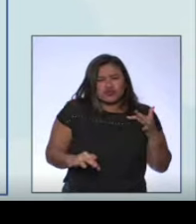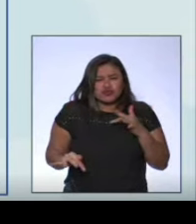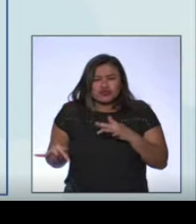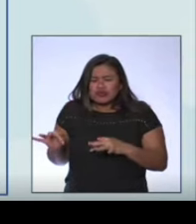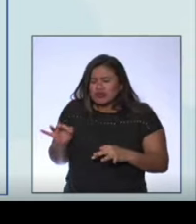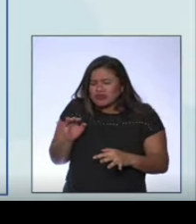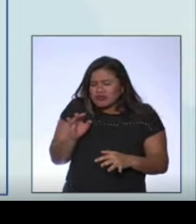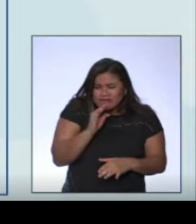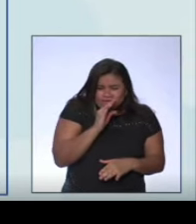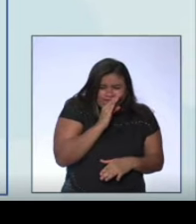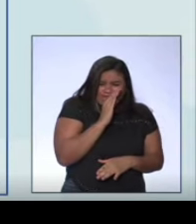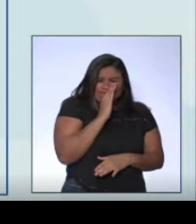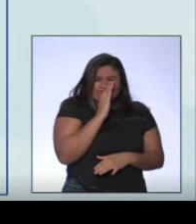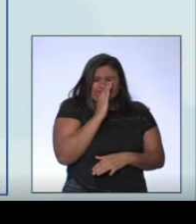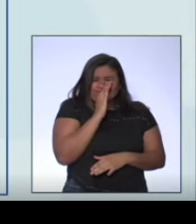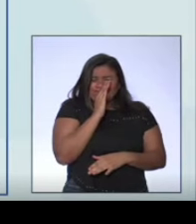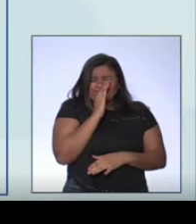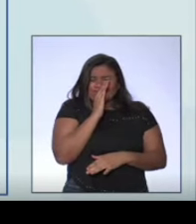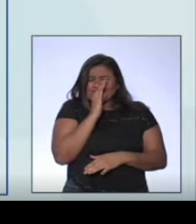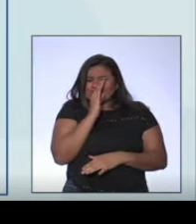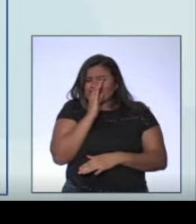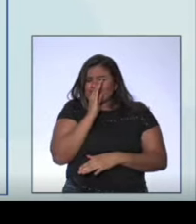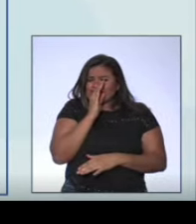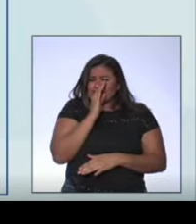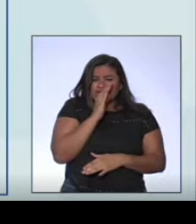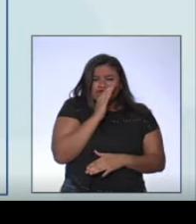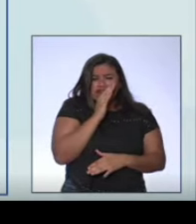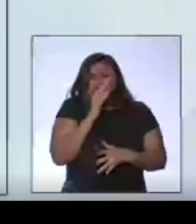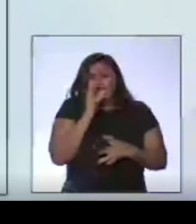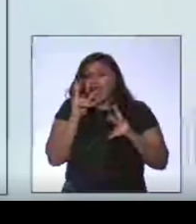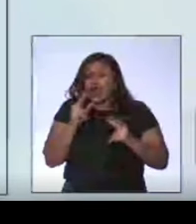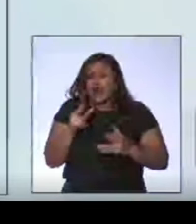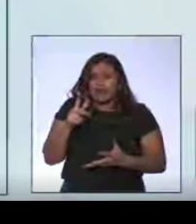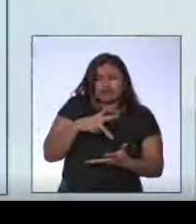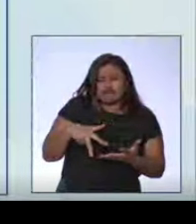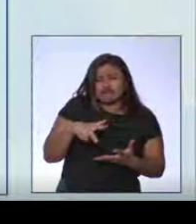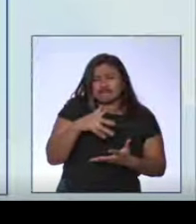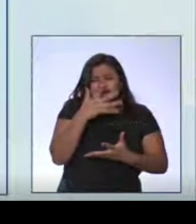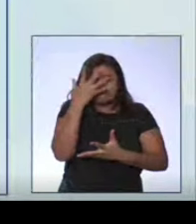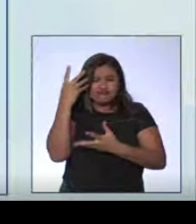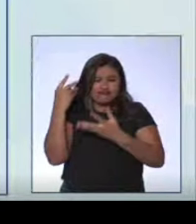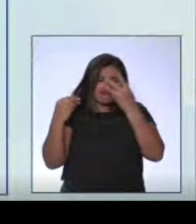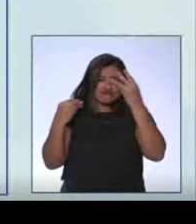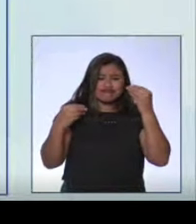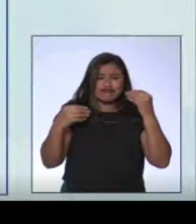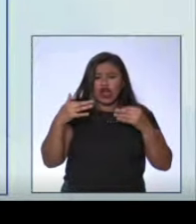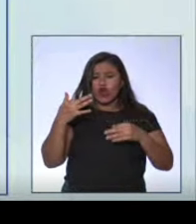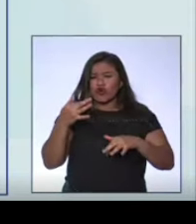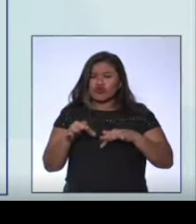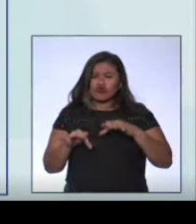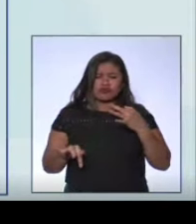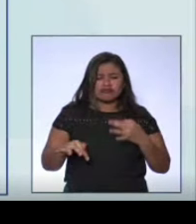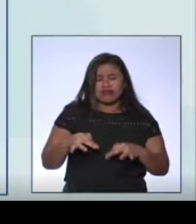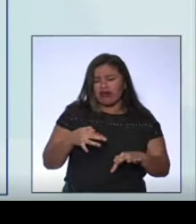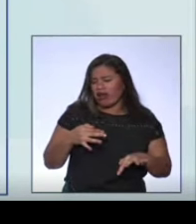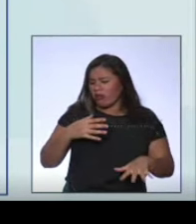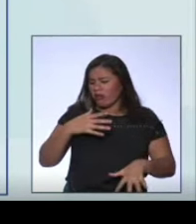No esquecimento, a dança macabra. Da dor e caos, a desordem